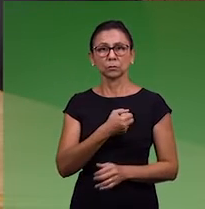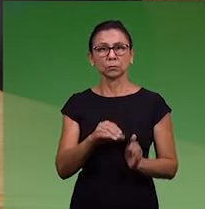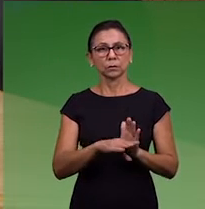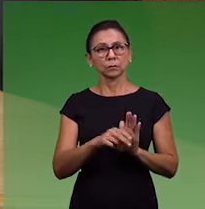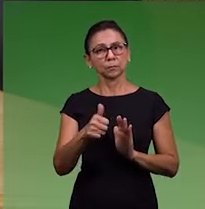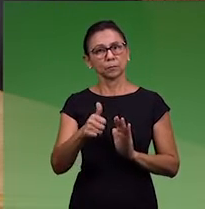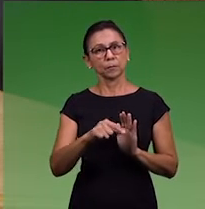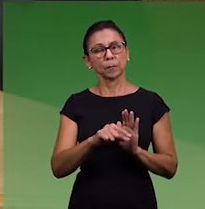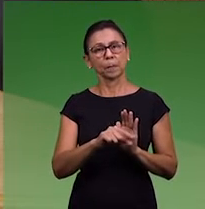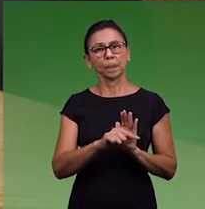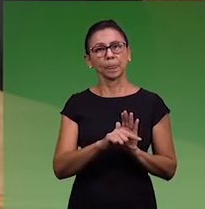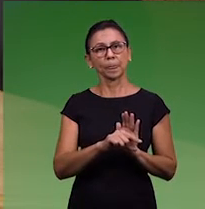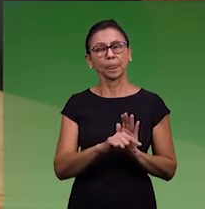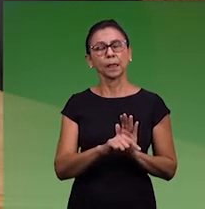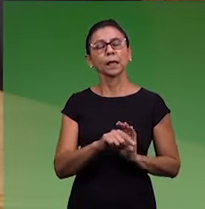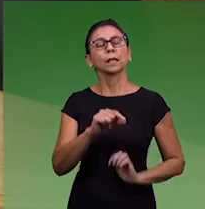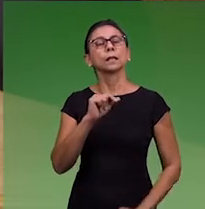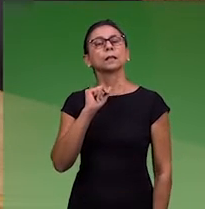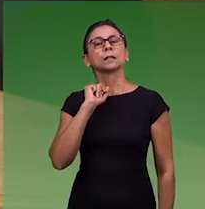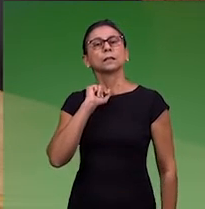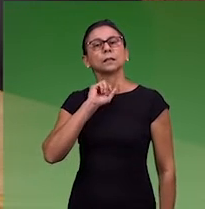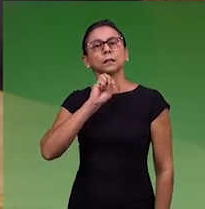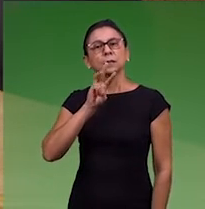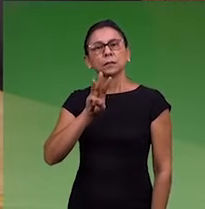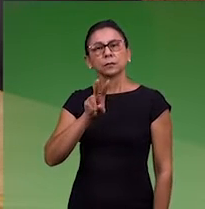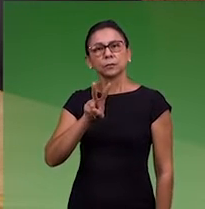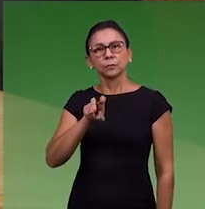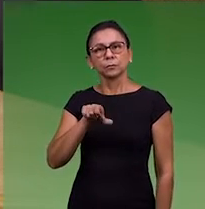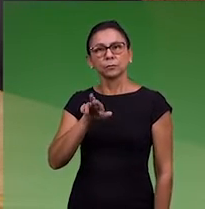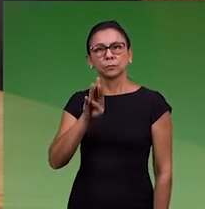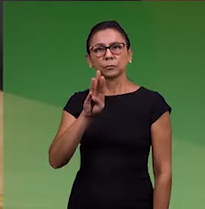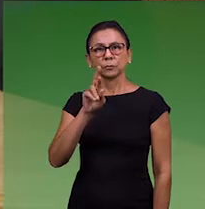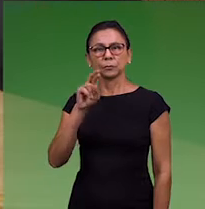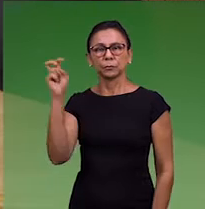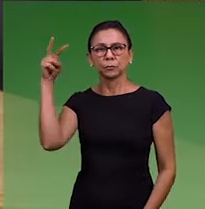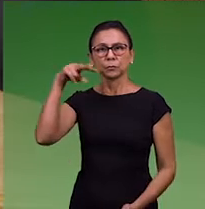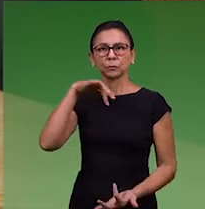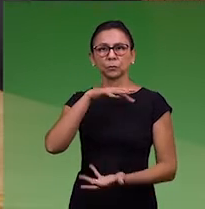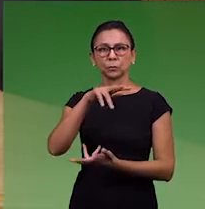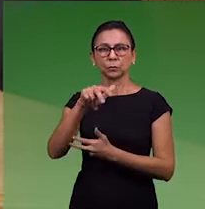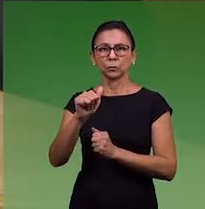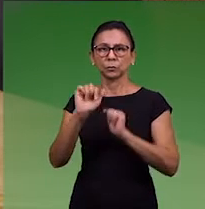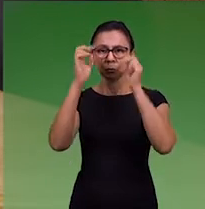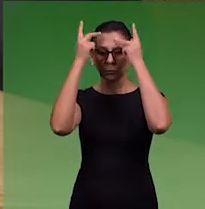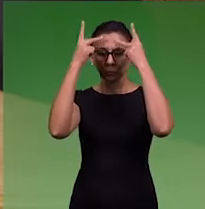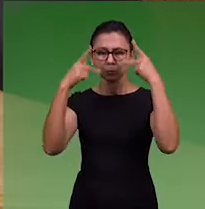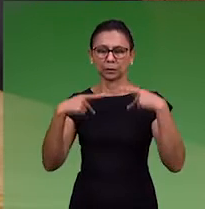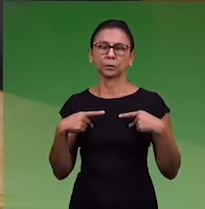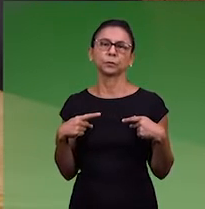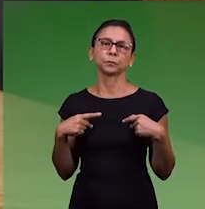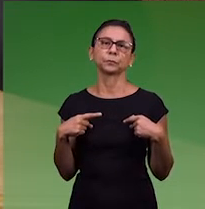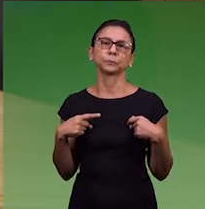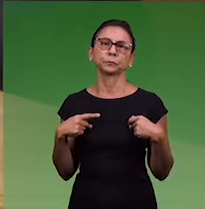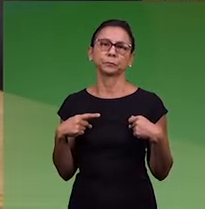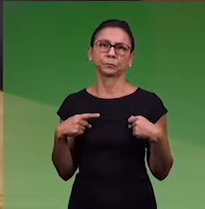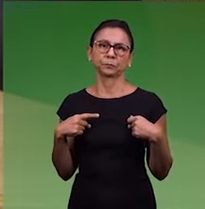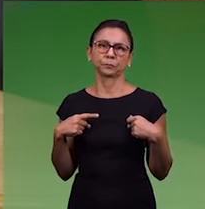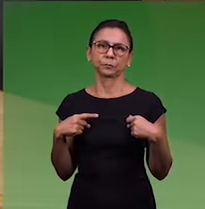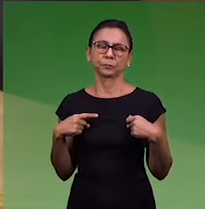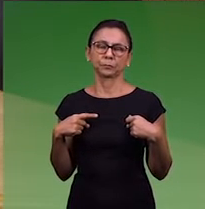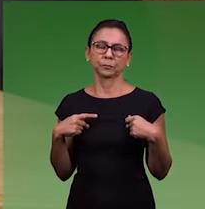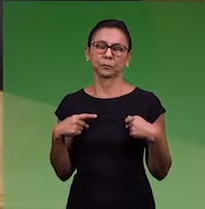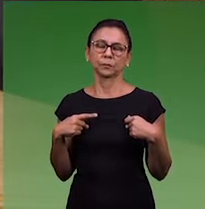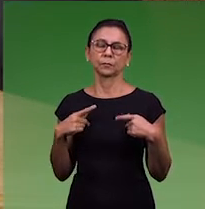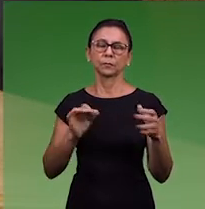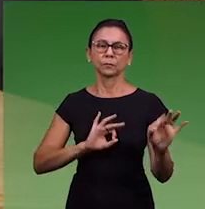1. E o verbo se fez carne e habitou entre nós. Então, quando nós olhamos para Jesus, nós estamos falando de um projeto